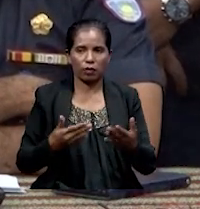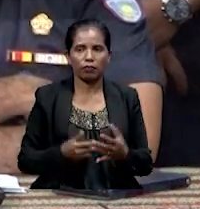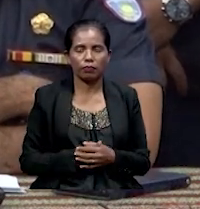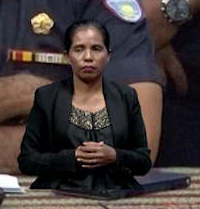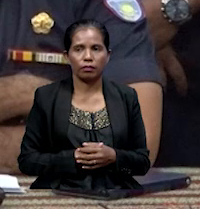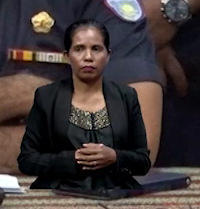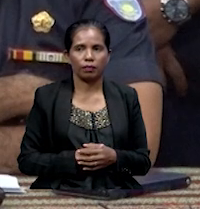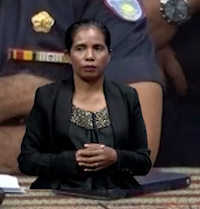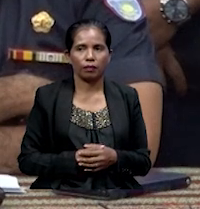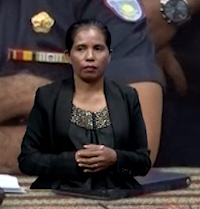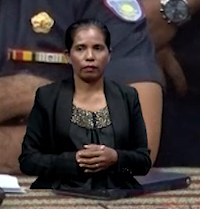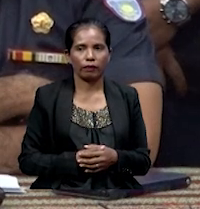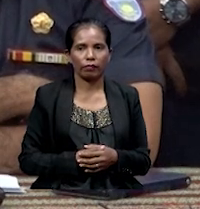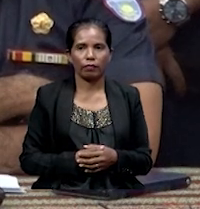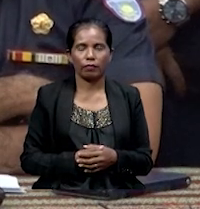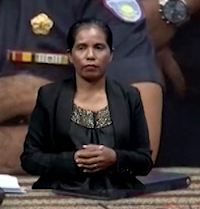conjunta. Né, be,